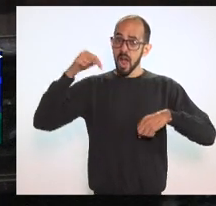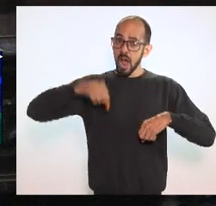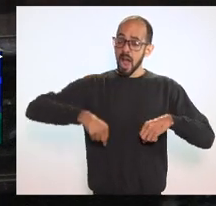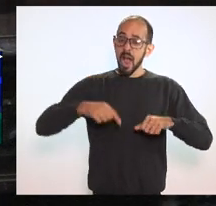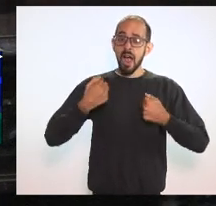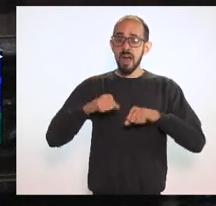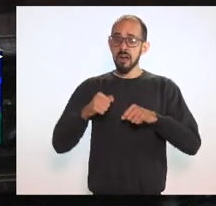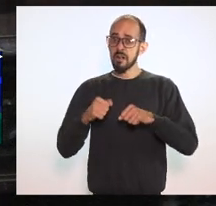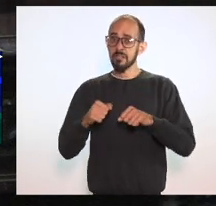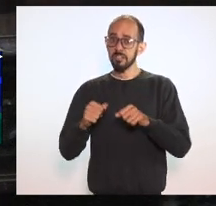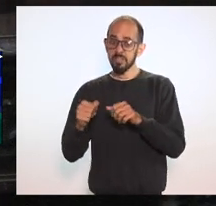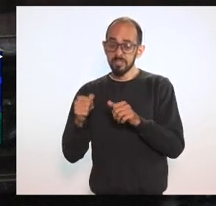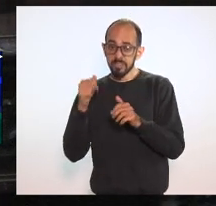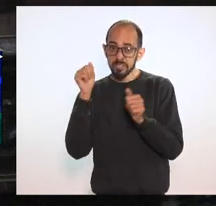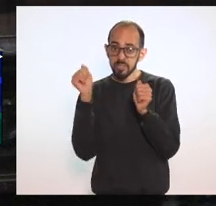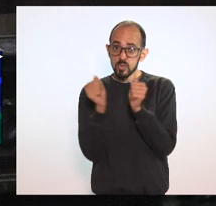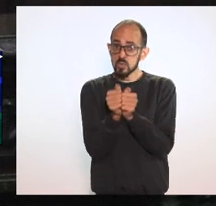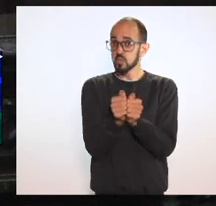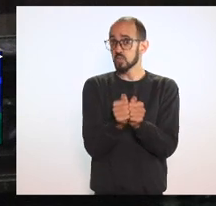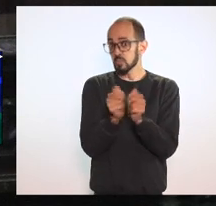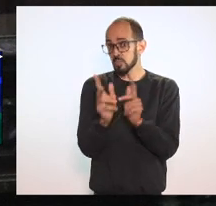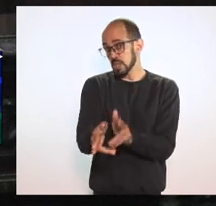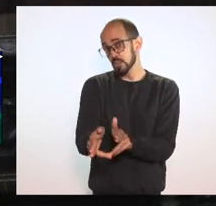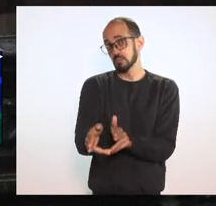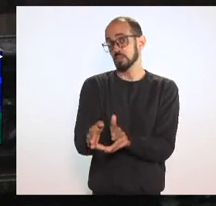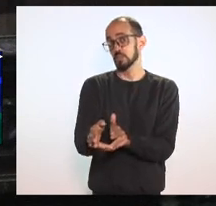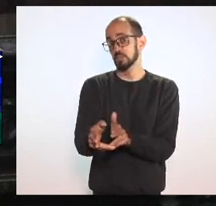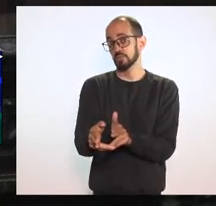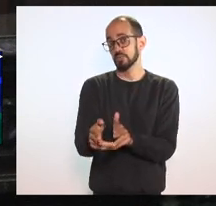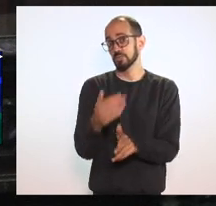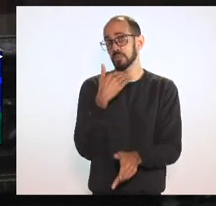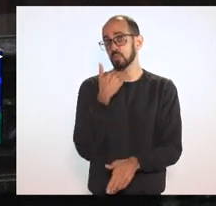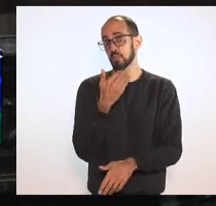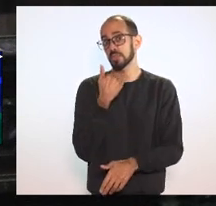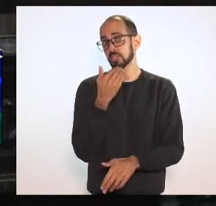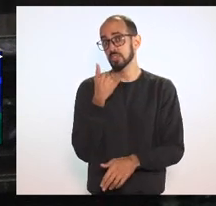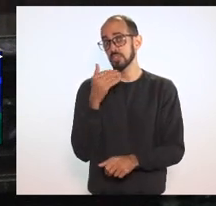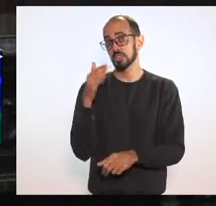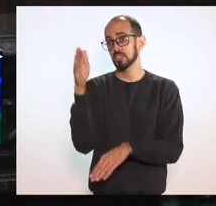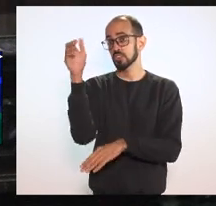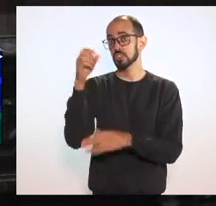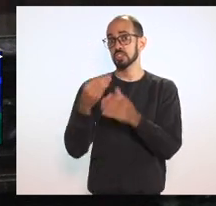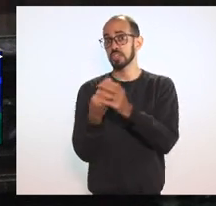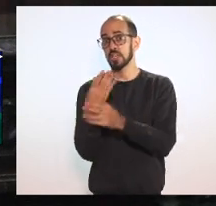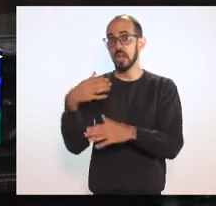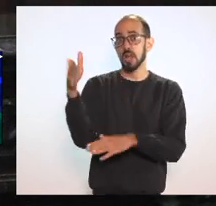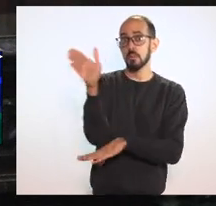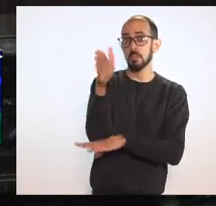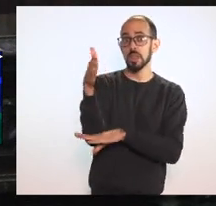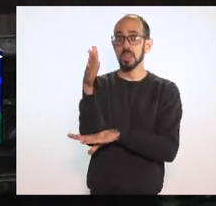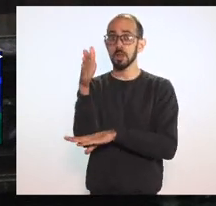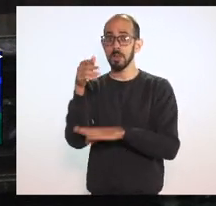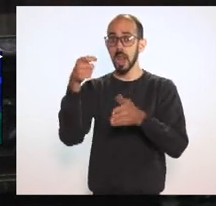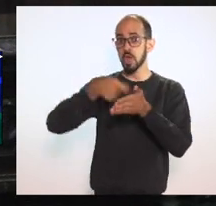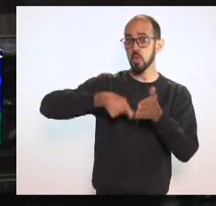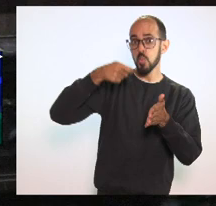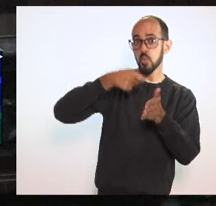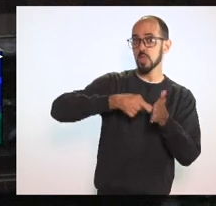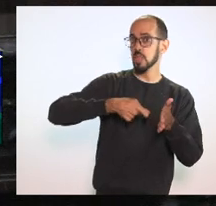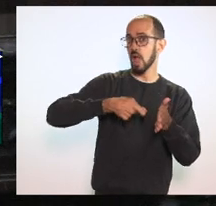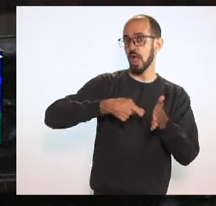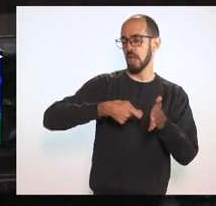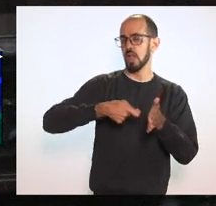que ser um insumo e não nos adianta levantar a bandeira de quem está certo ou errado o governador está